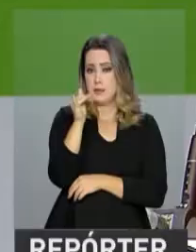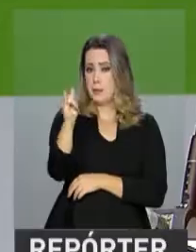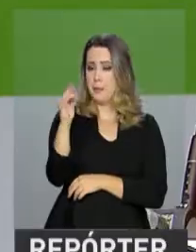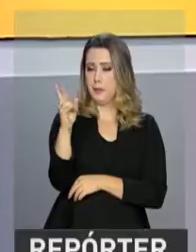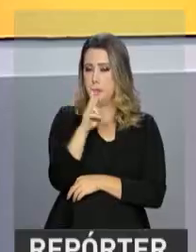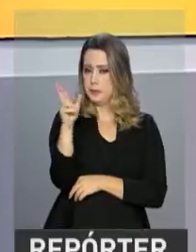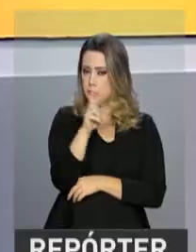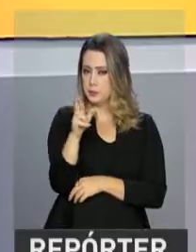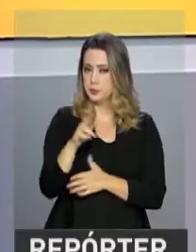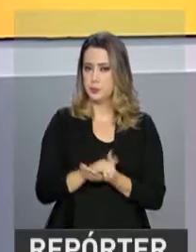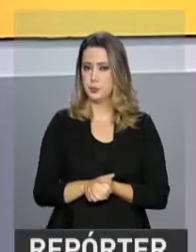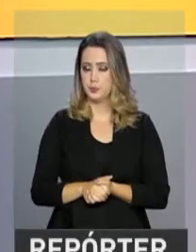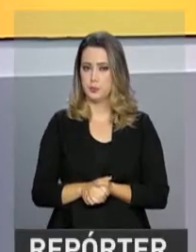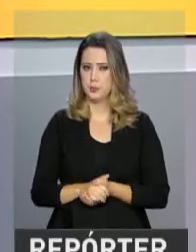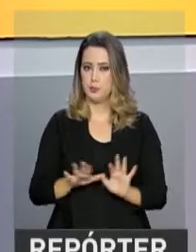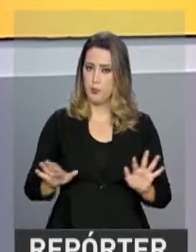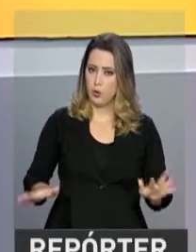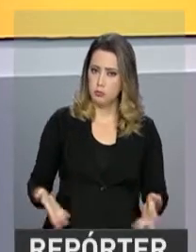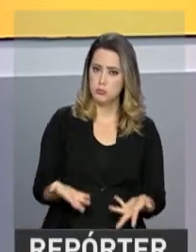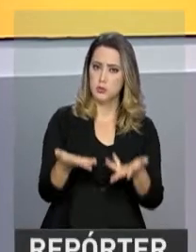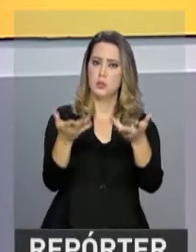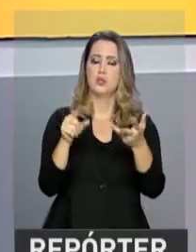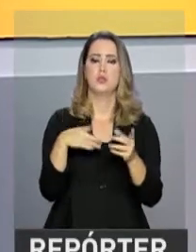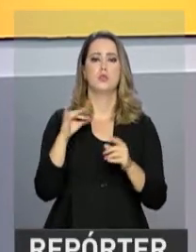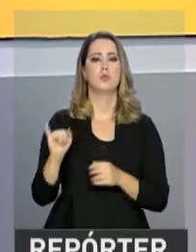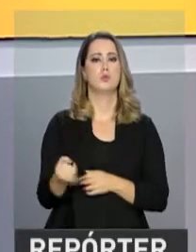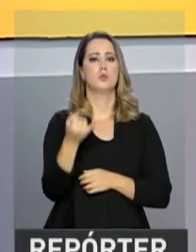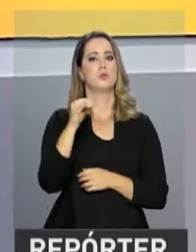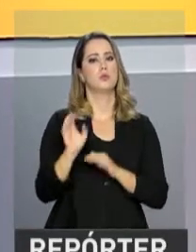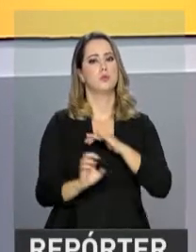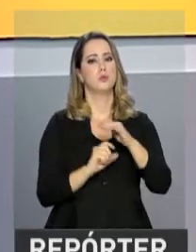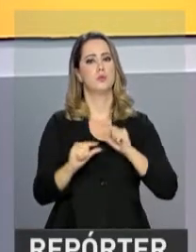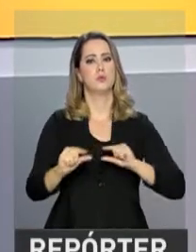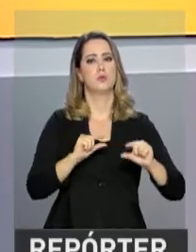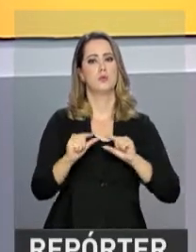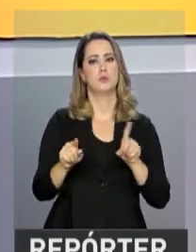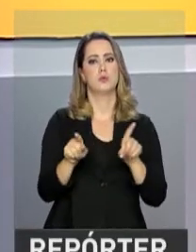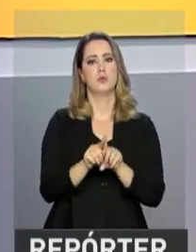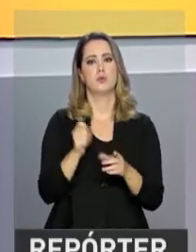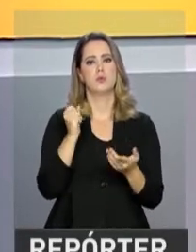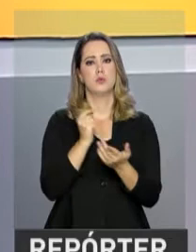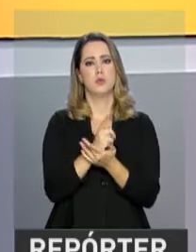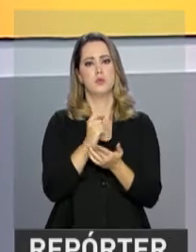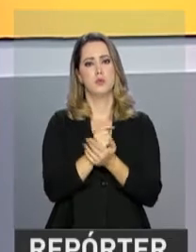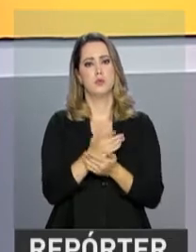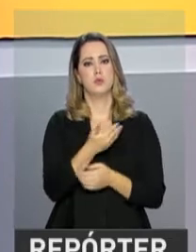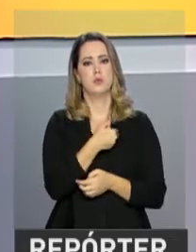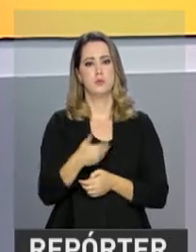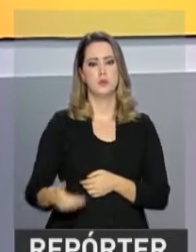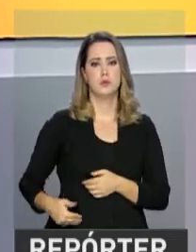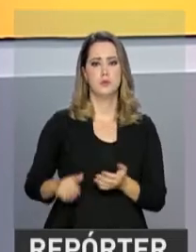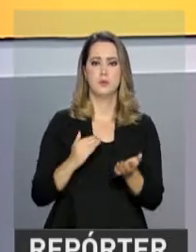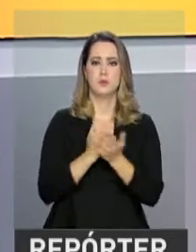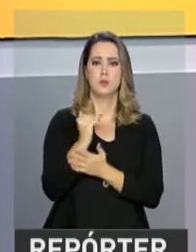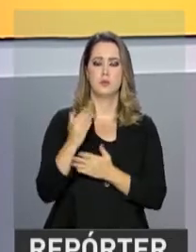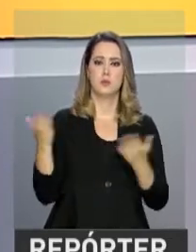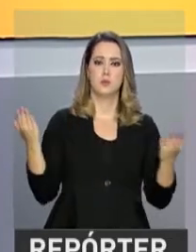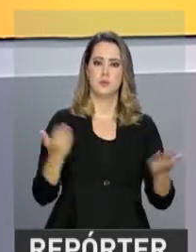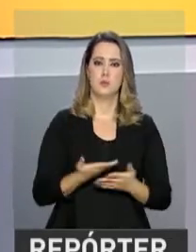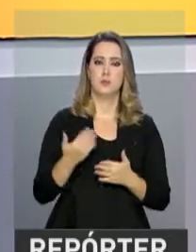reais o fomenta nacional encontro de oportunidades para micro e pequenas empresas nas compras governamentais